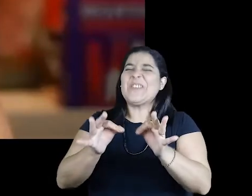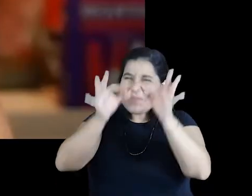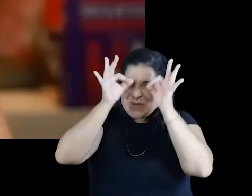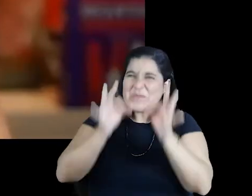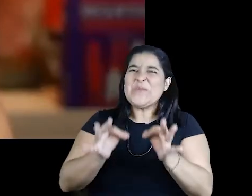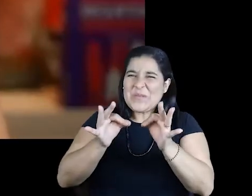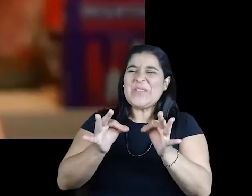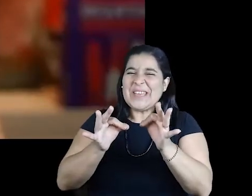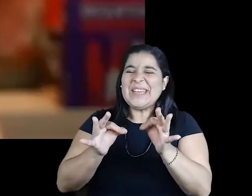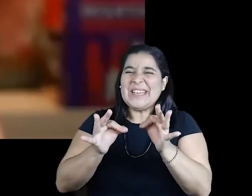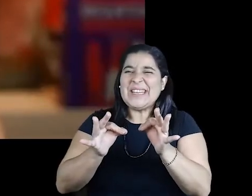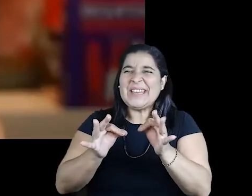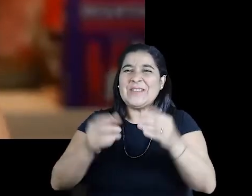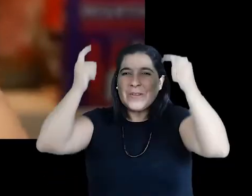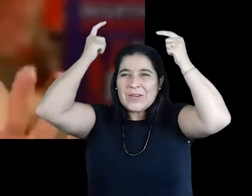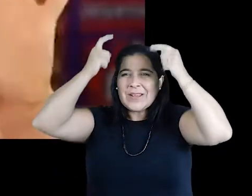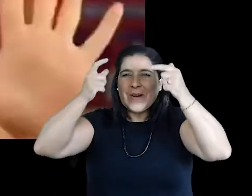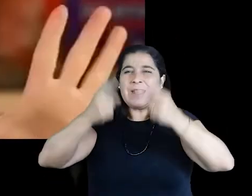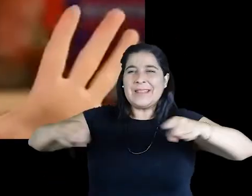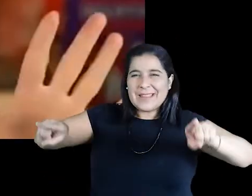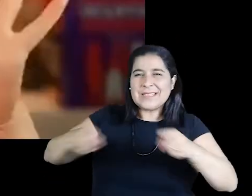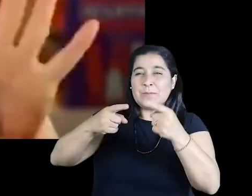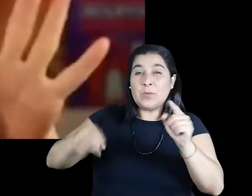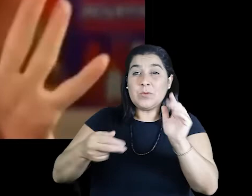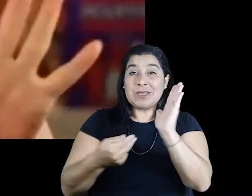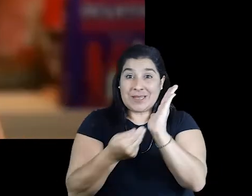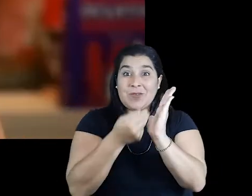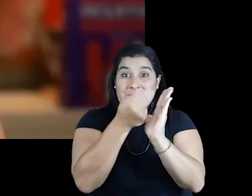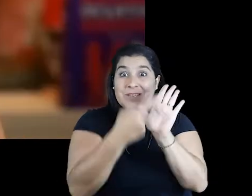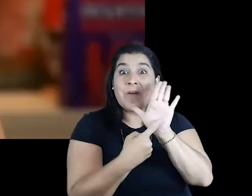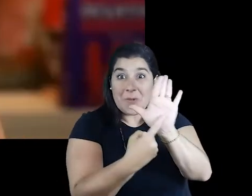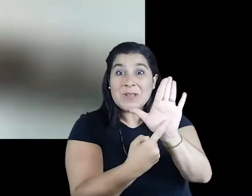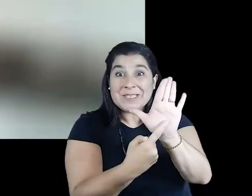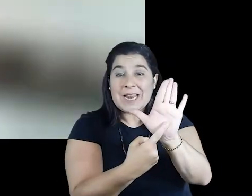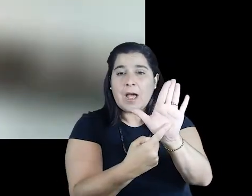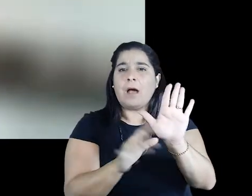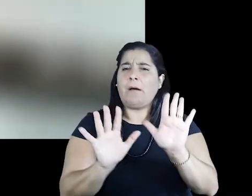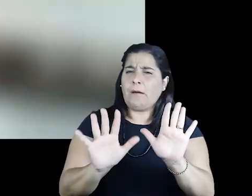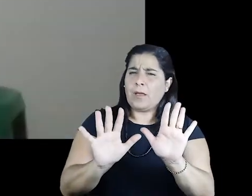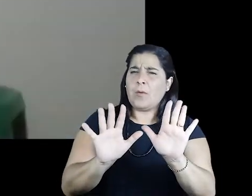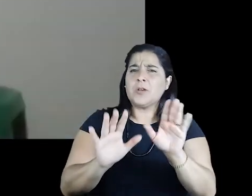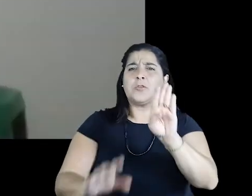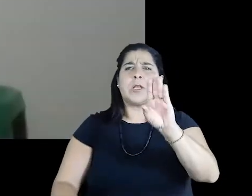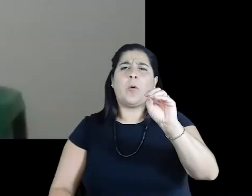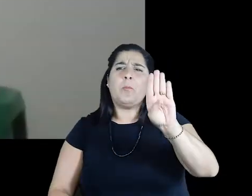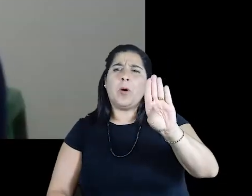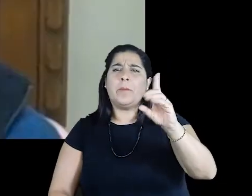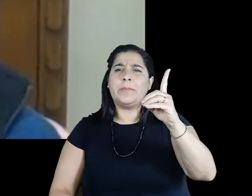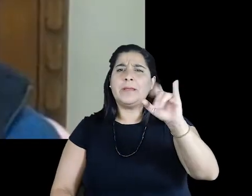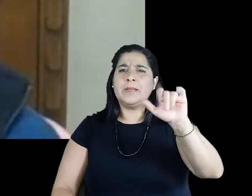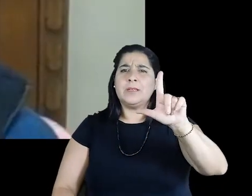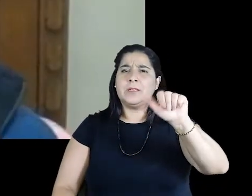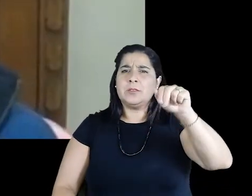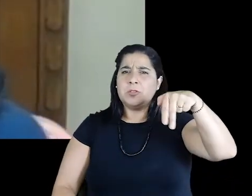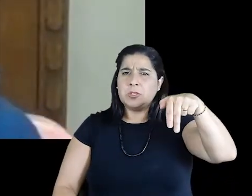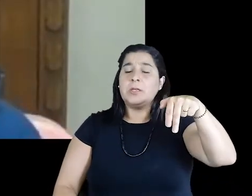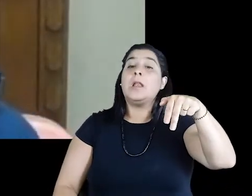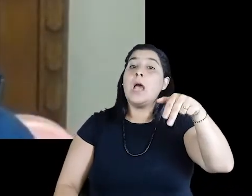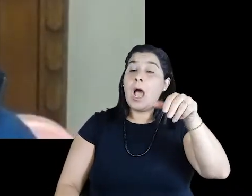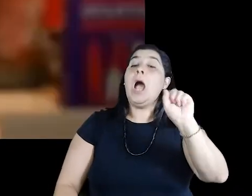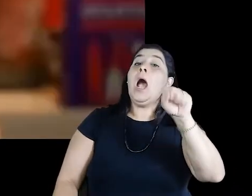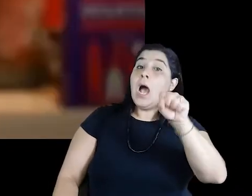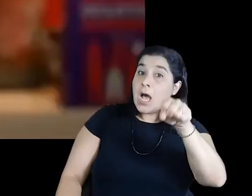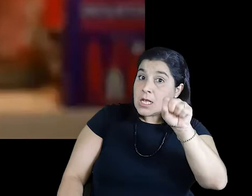Luiz Gonzaga. Uma das ilustrações, você vai ver. Eu acho que é o William Astor. Bob Dylan. Bob Dylan pode